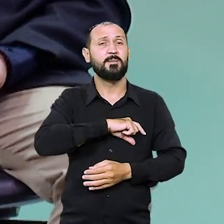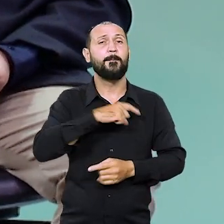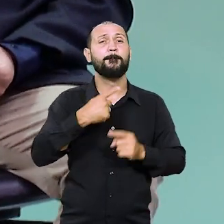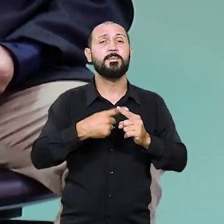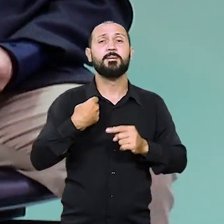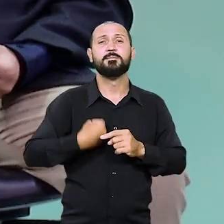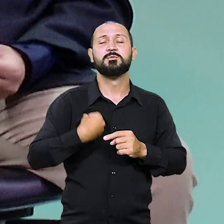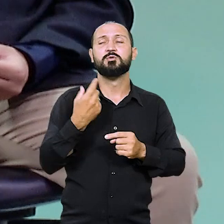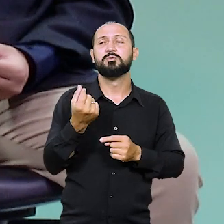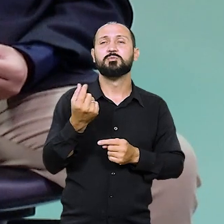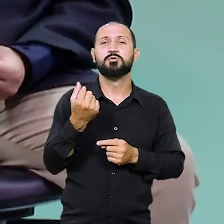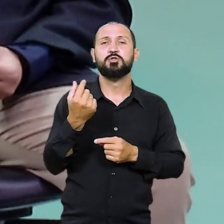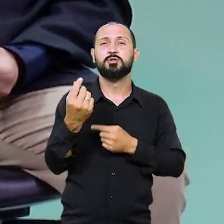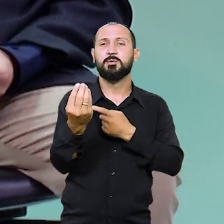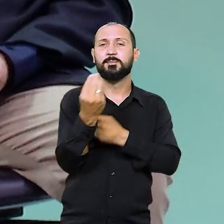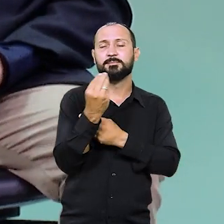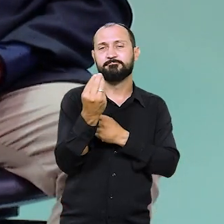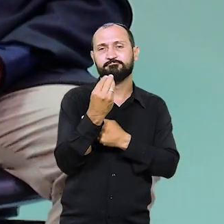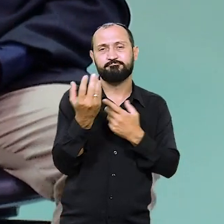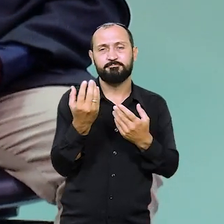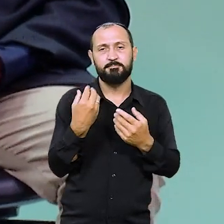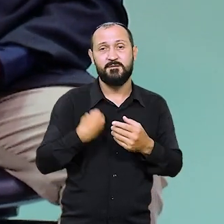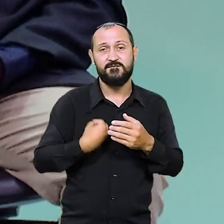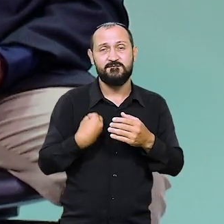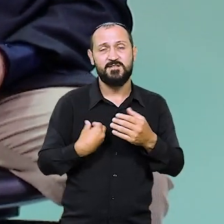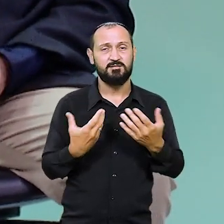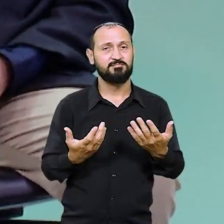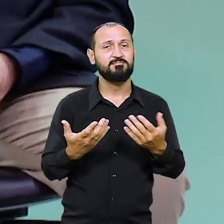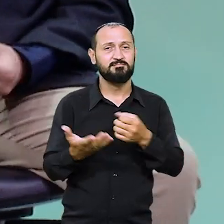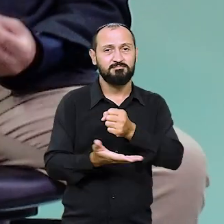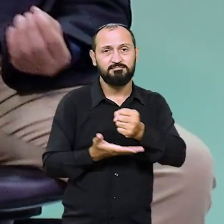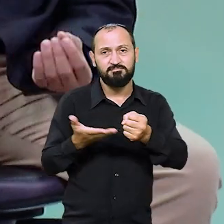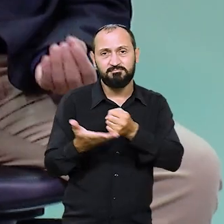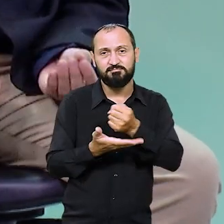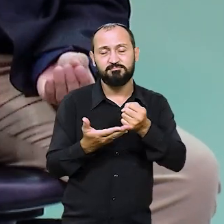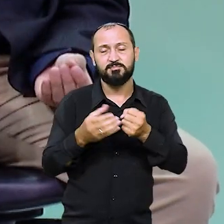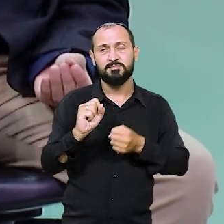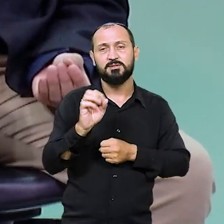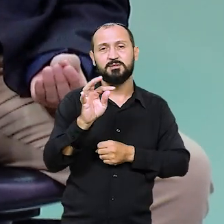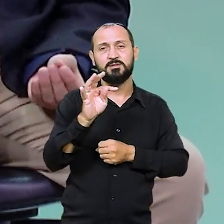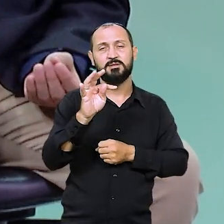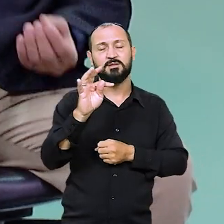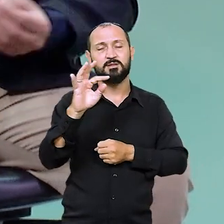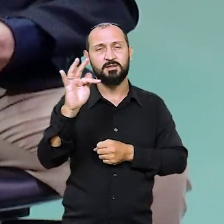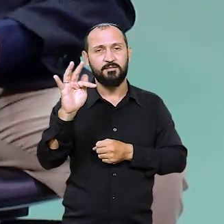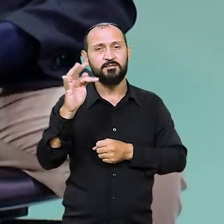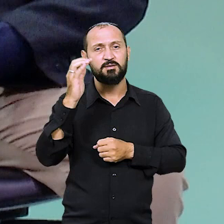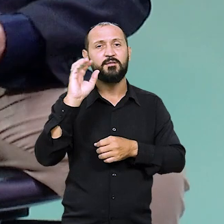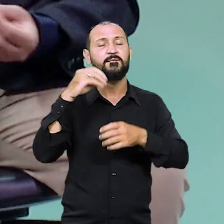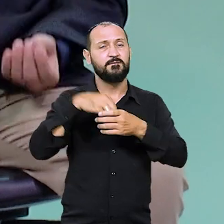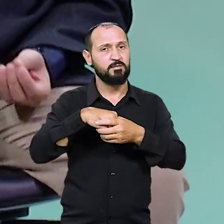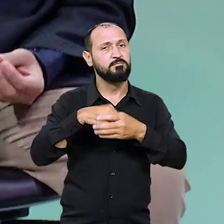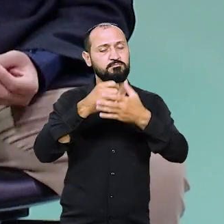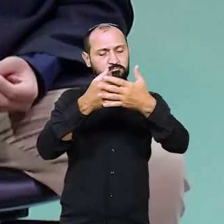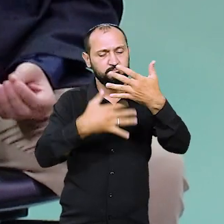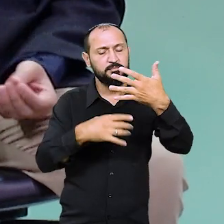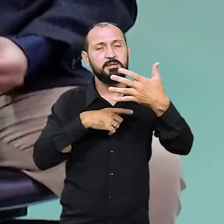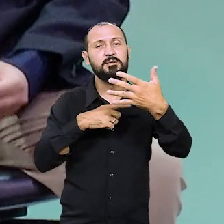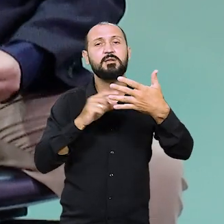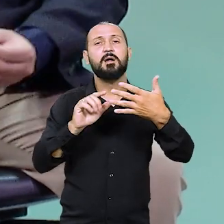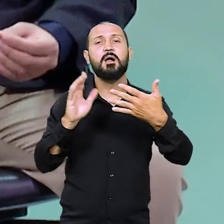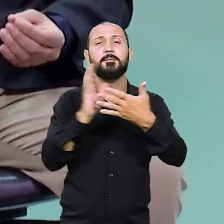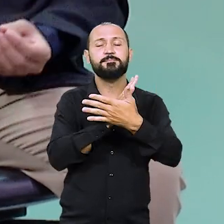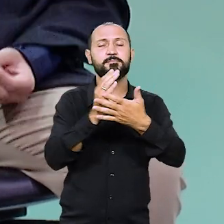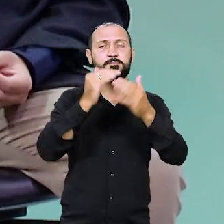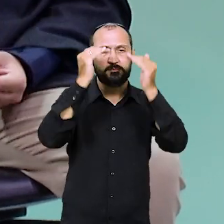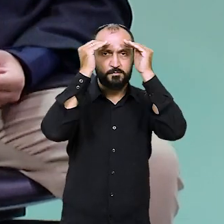alegando isso no processo de execução, alegando que para que o juiz não apreenda a sua CNH porque faz parte do seu meio de subsistência. Então, isso é um direito fundamental. Tanto